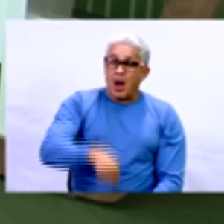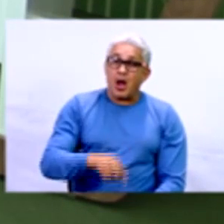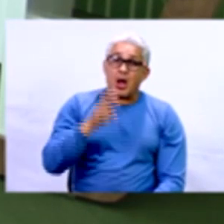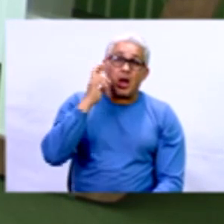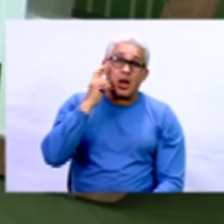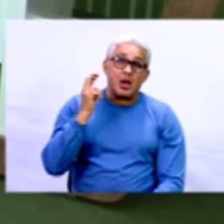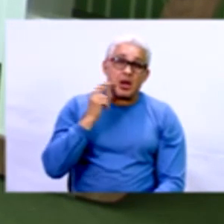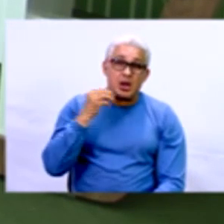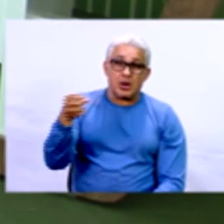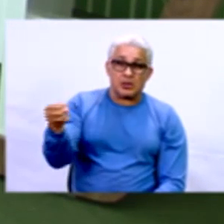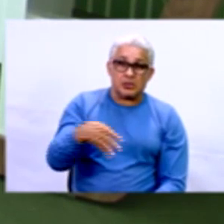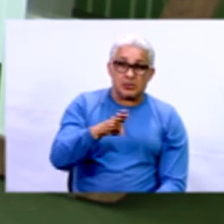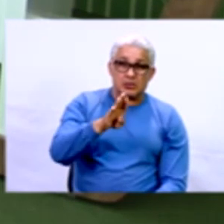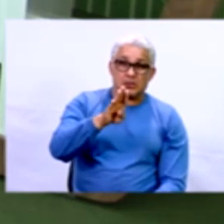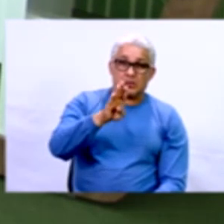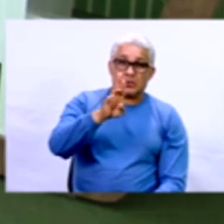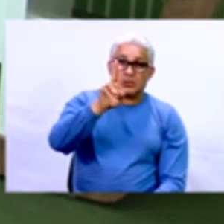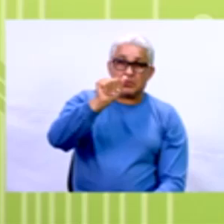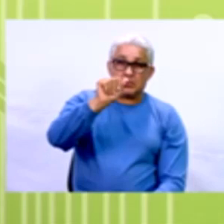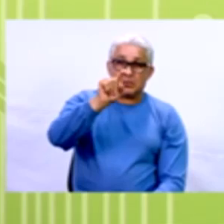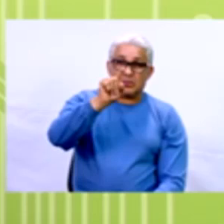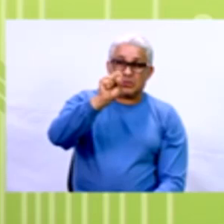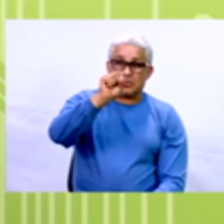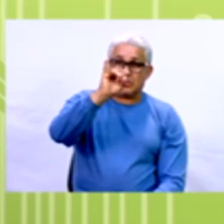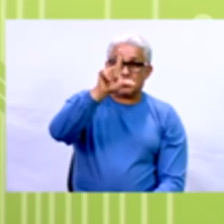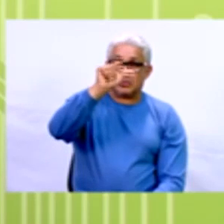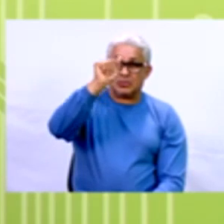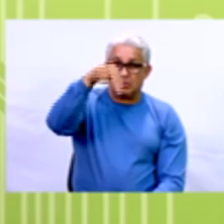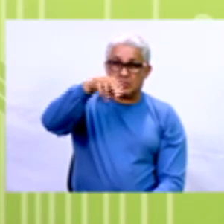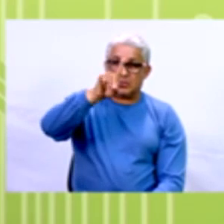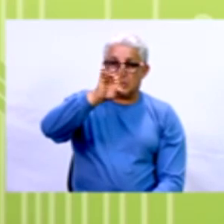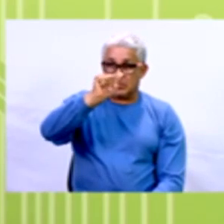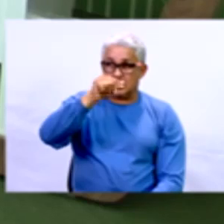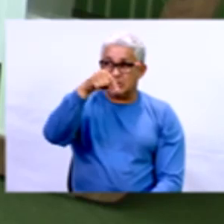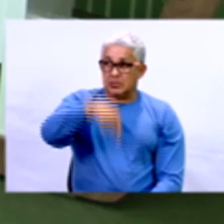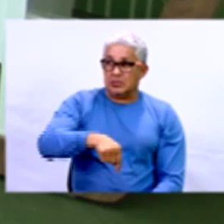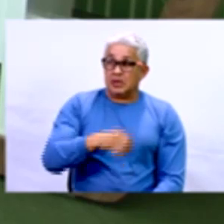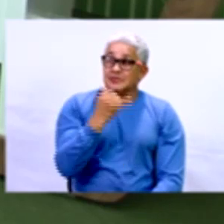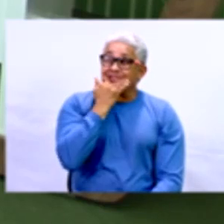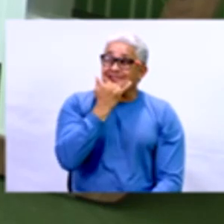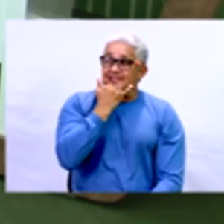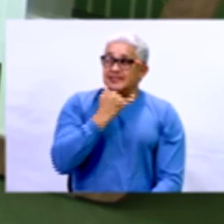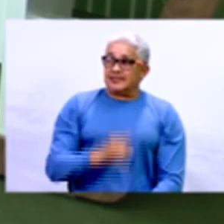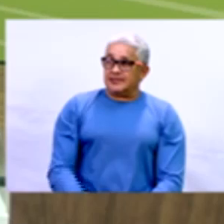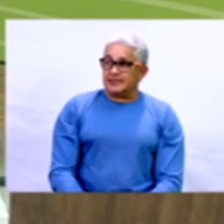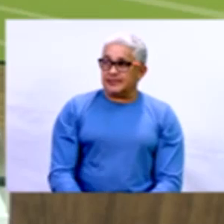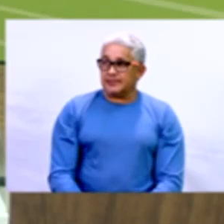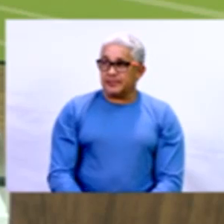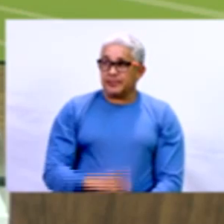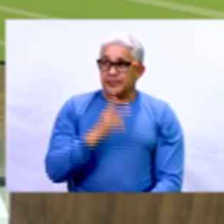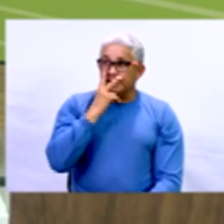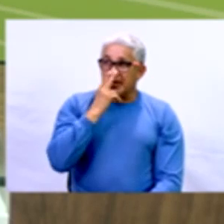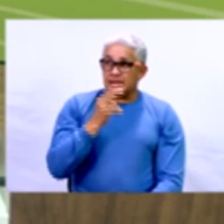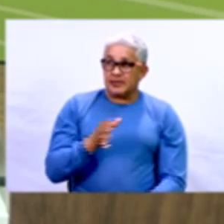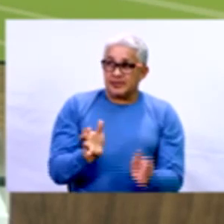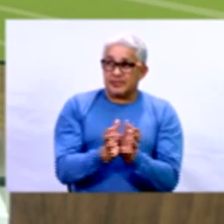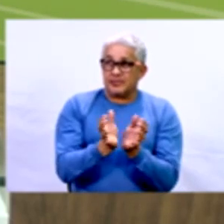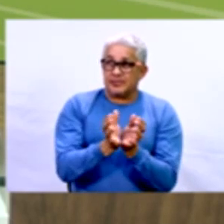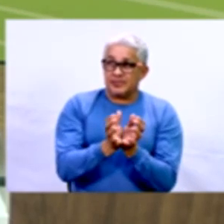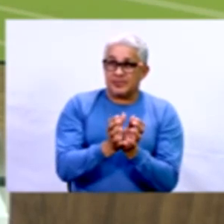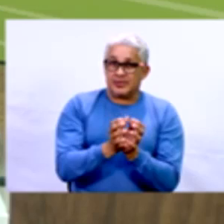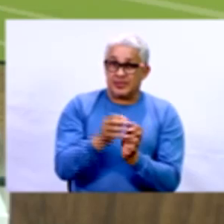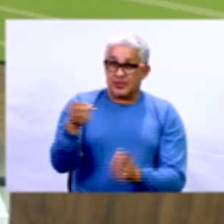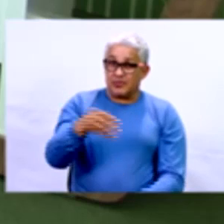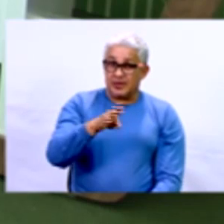Rondônia. Me desculpe, então. Provavelmente o nosso equívoco se deu com relação à Nova